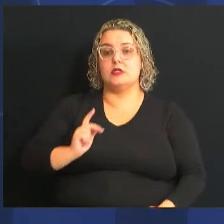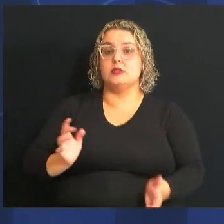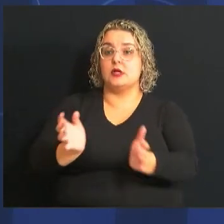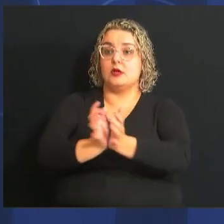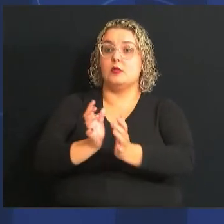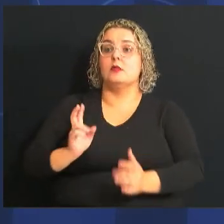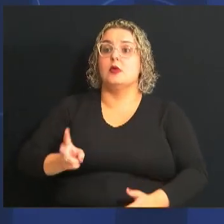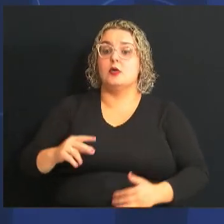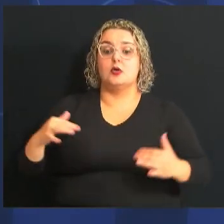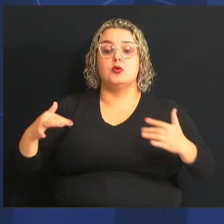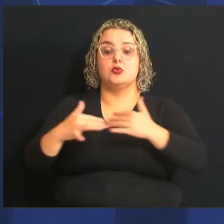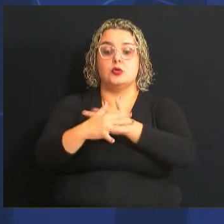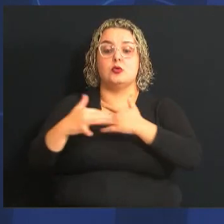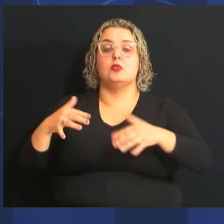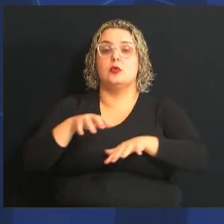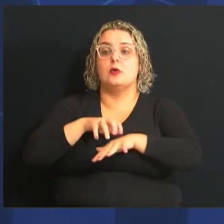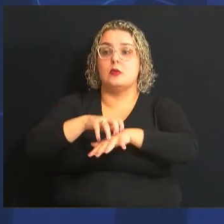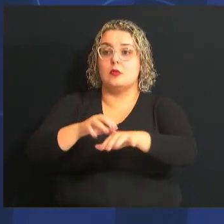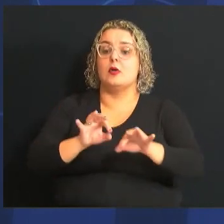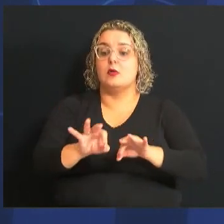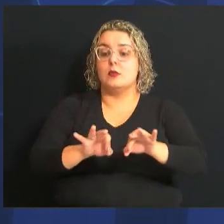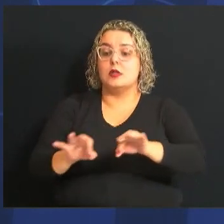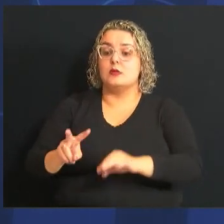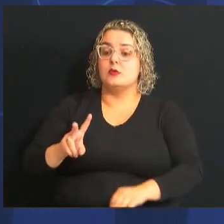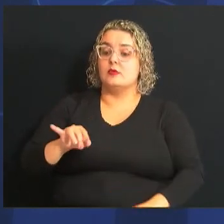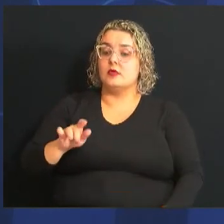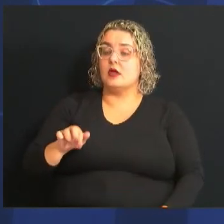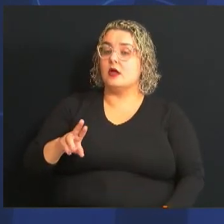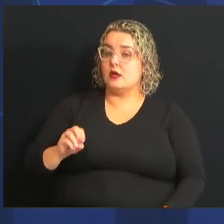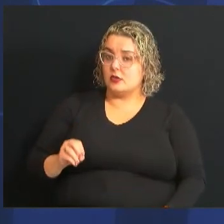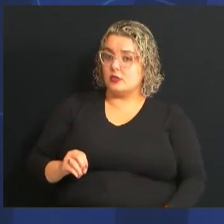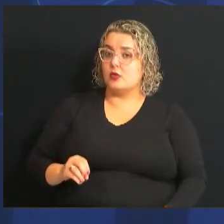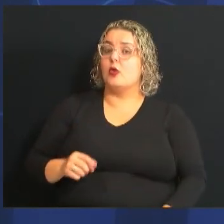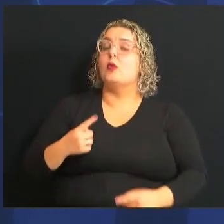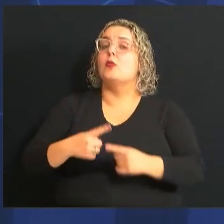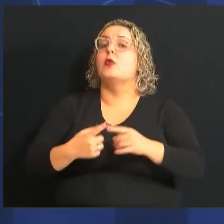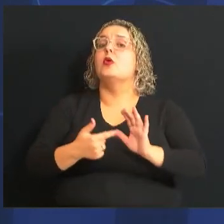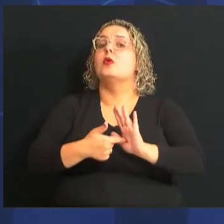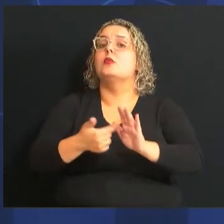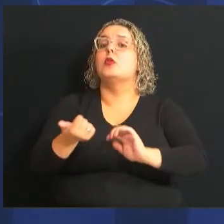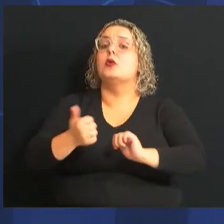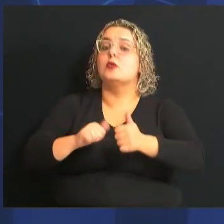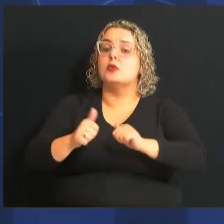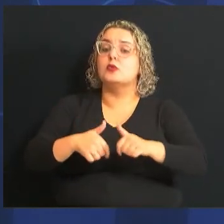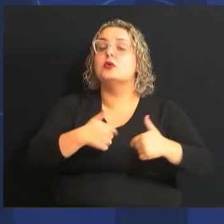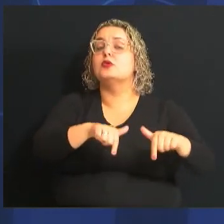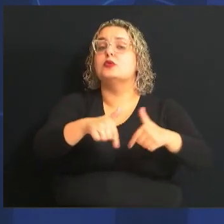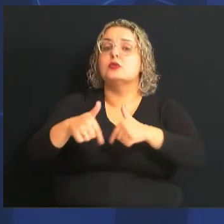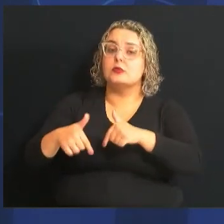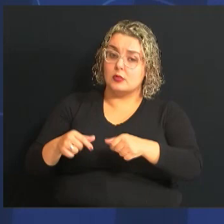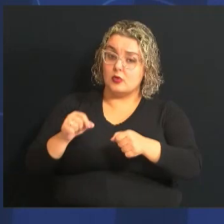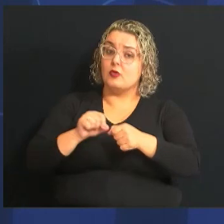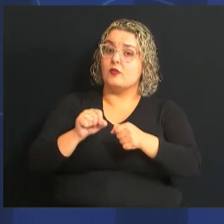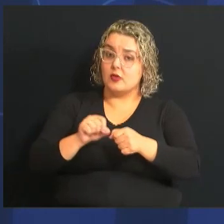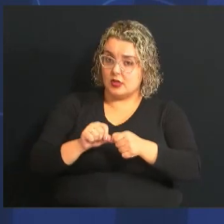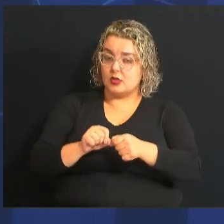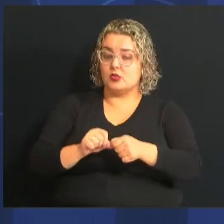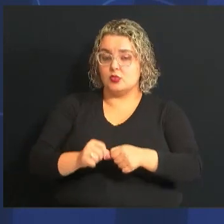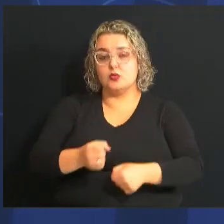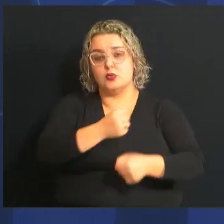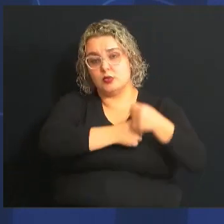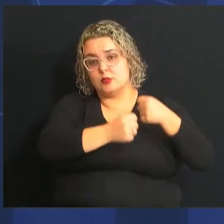de Mobilidade Urbana e Planejamento Viário, porque ele apresentou um balanço dos trabalhos que foram realizados no último